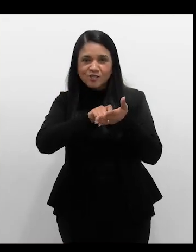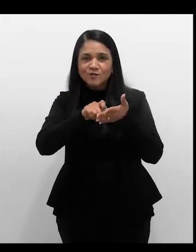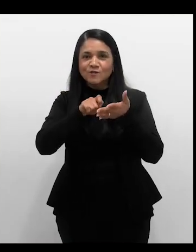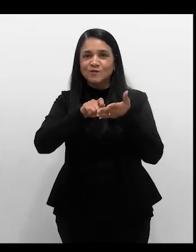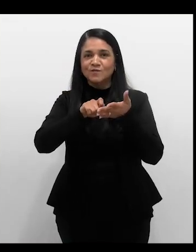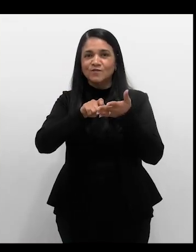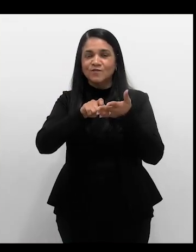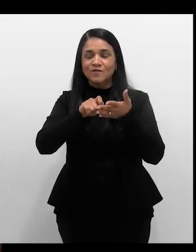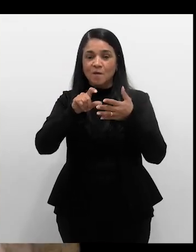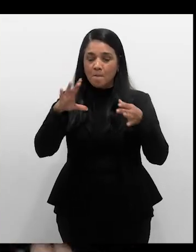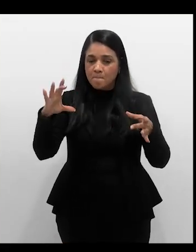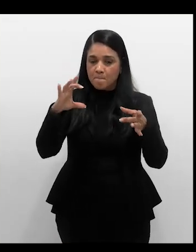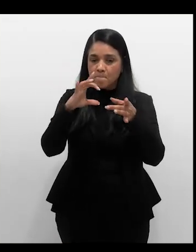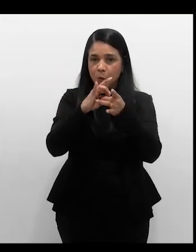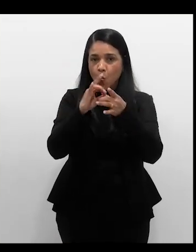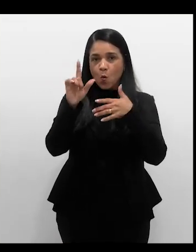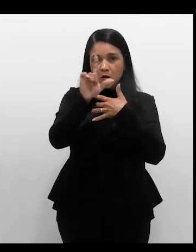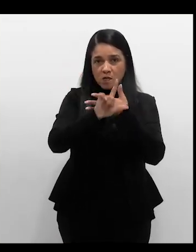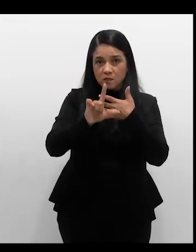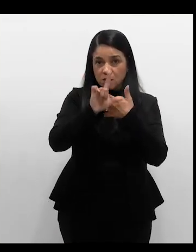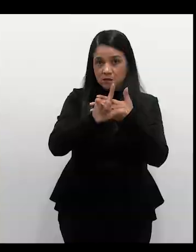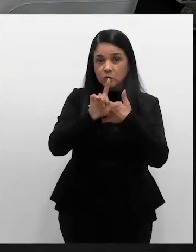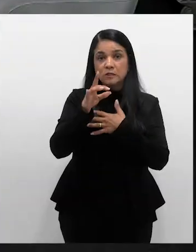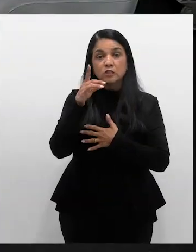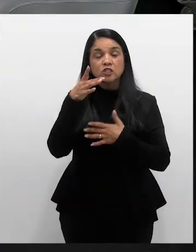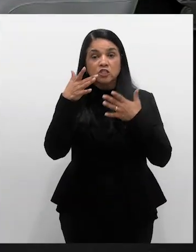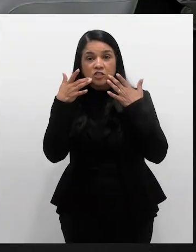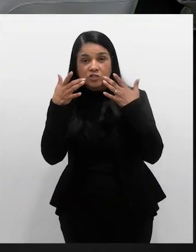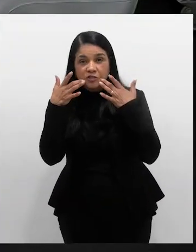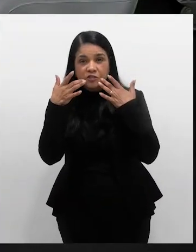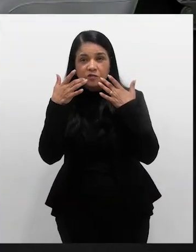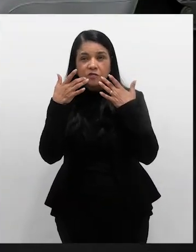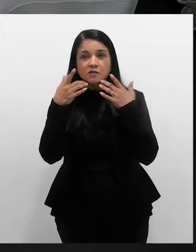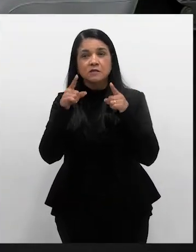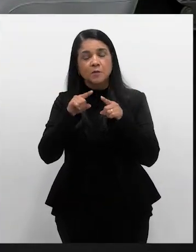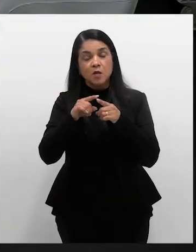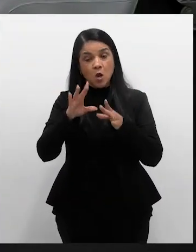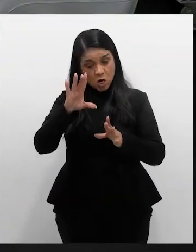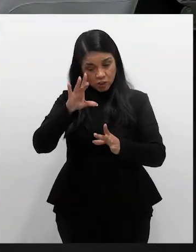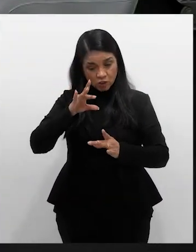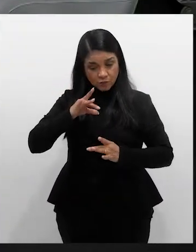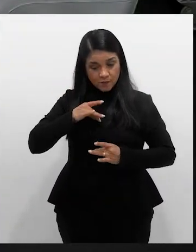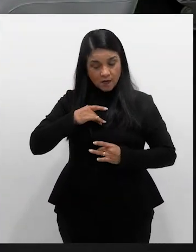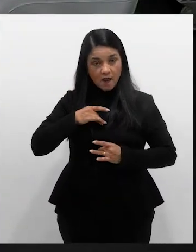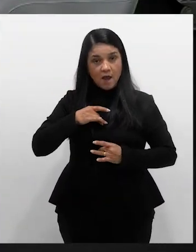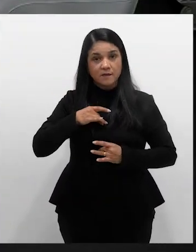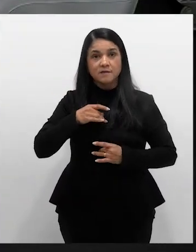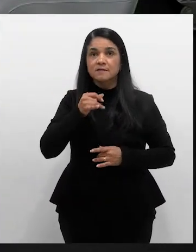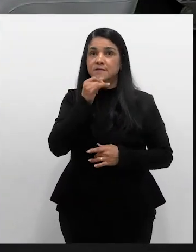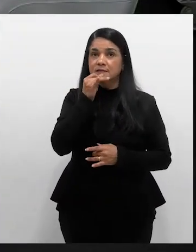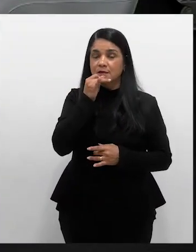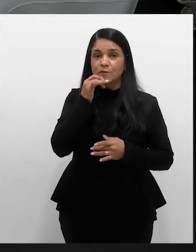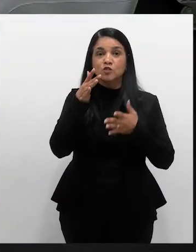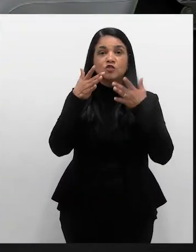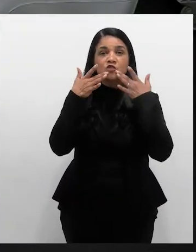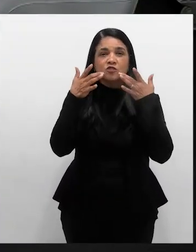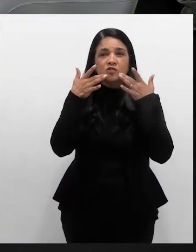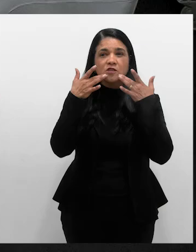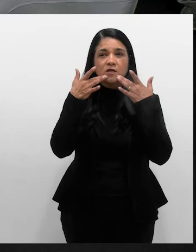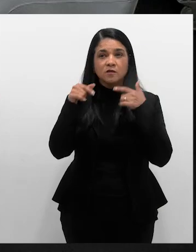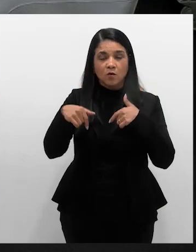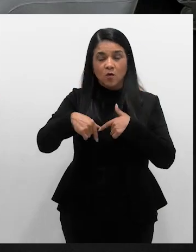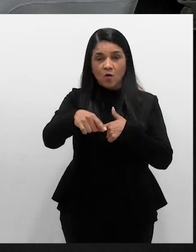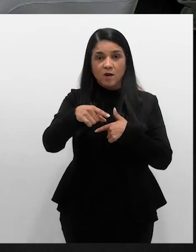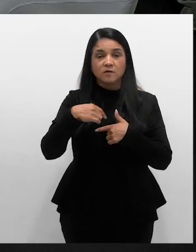né, agregando ao valor da literatura o valor também teatral. E muitas obras inspiradas em literatura. Agora mesmo vou fazer esse ano um